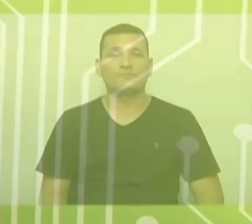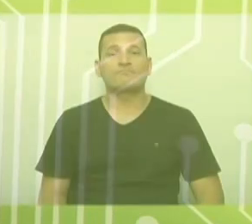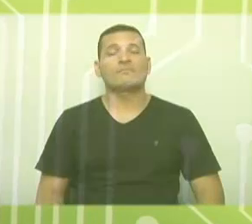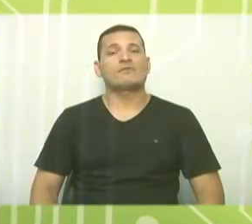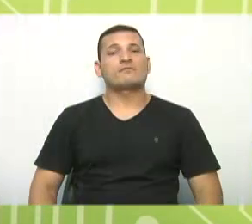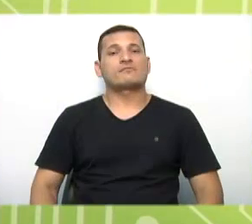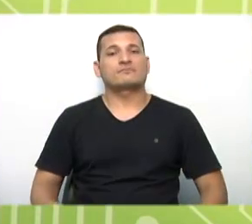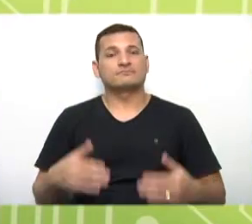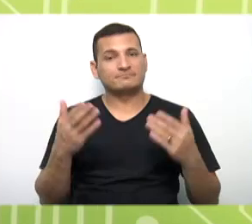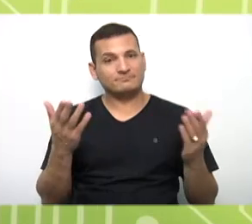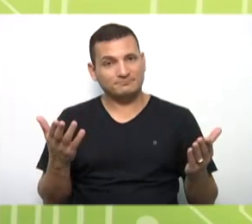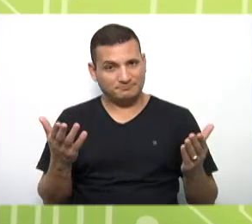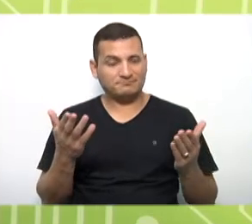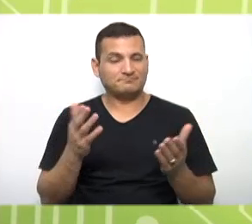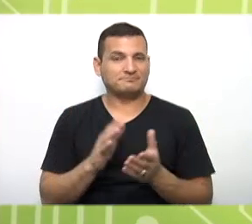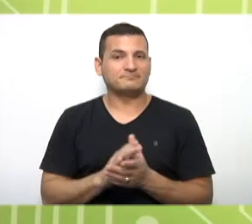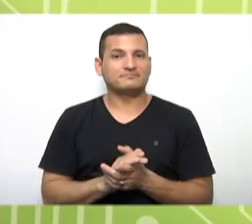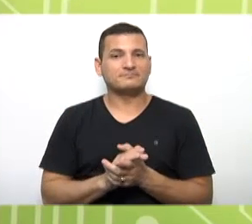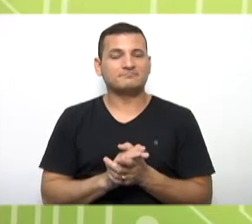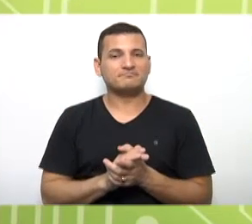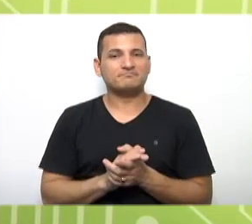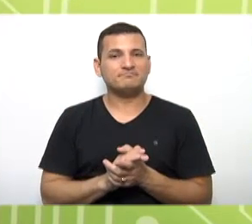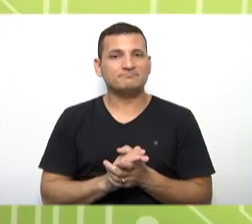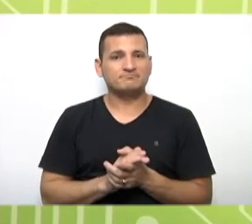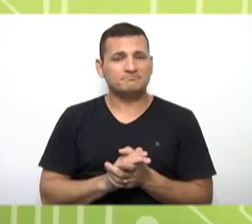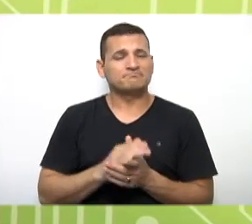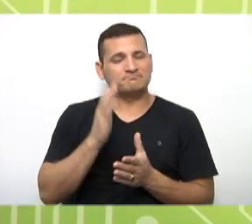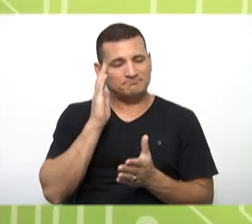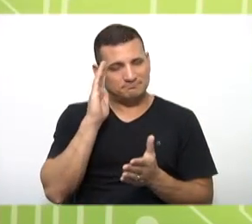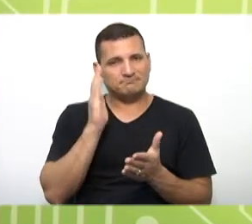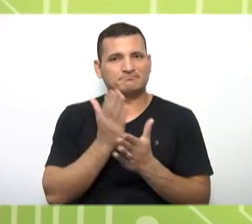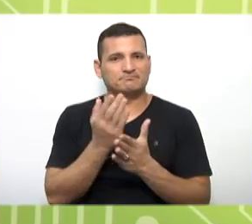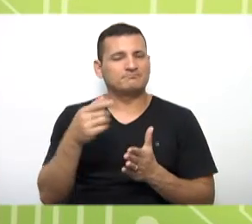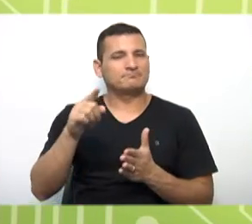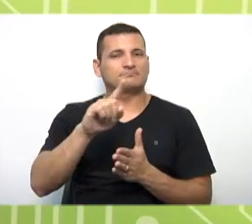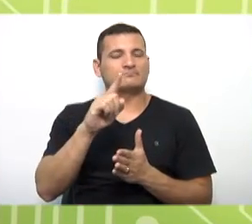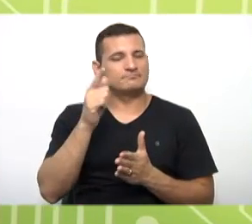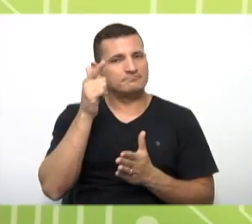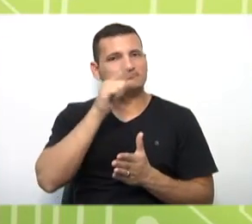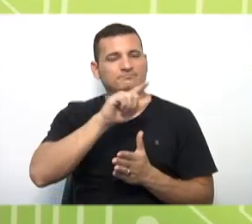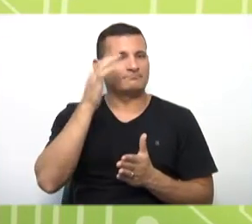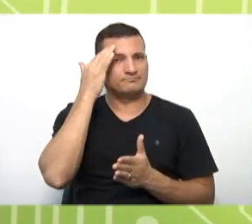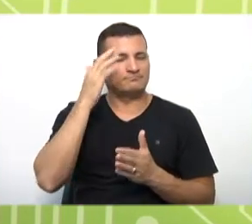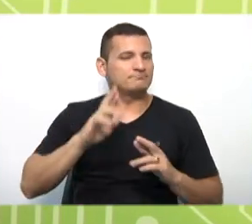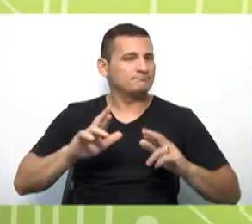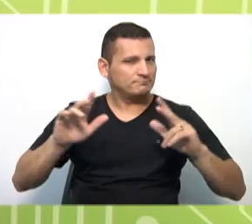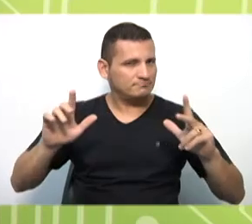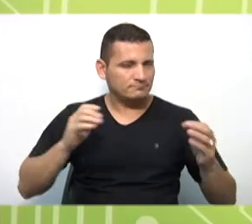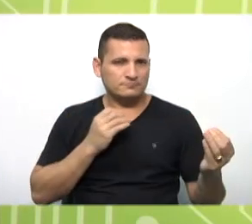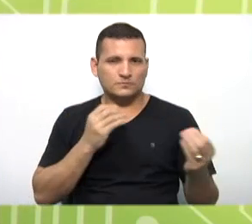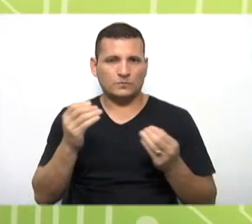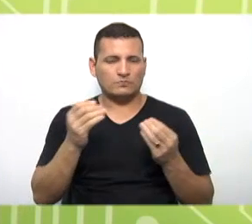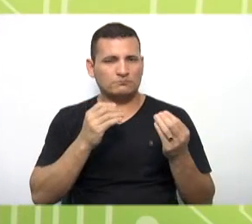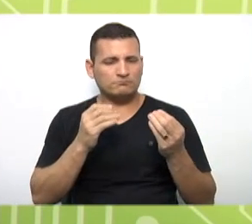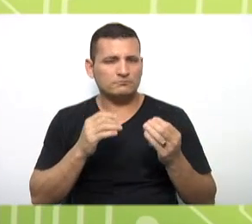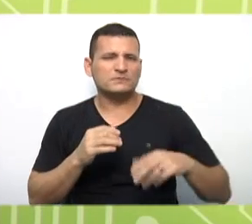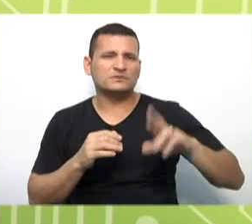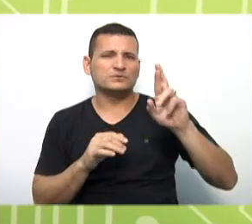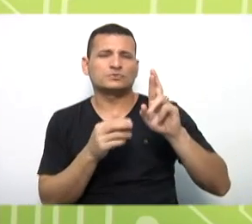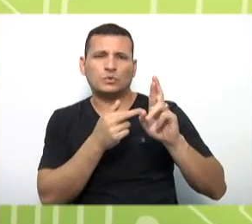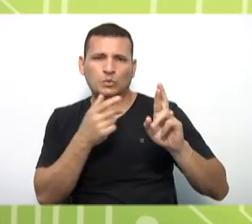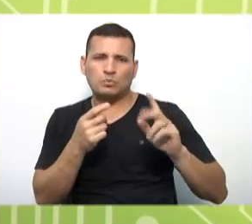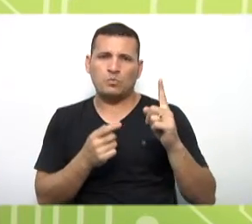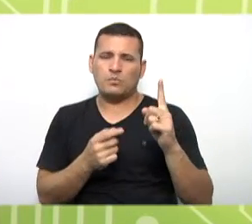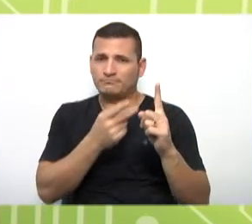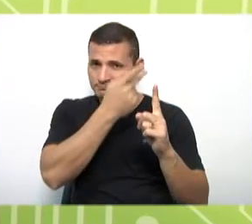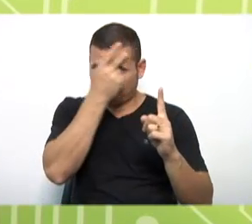É isso aí, pessoal. Creio que vocês conseguiram compreender melhor a diferença entre centralizar o poder e